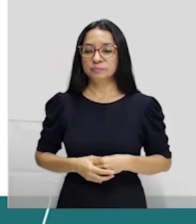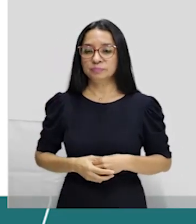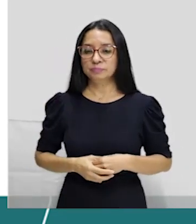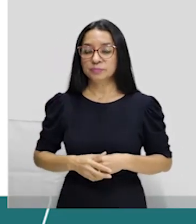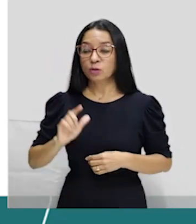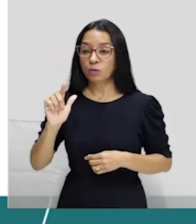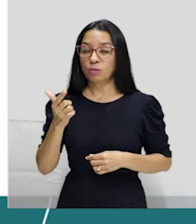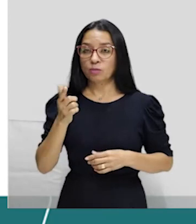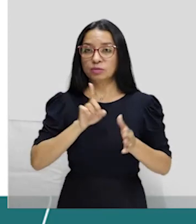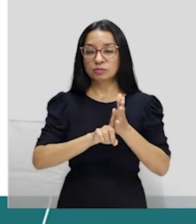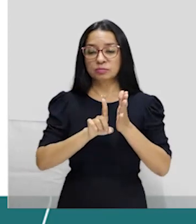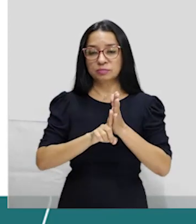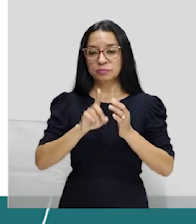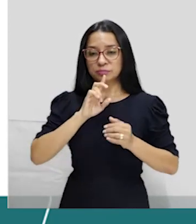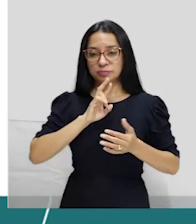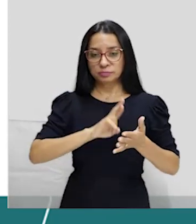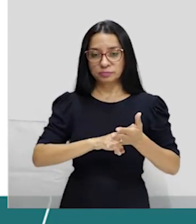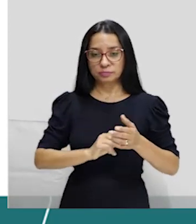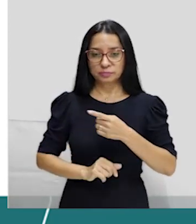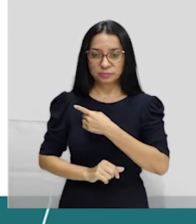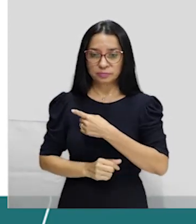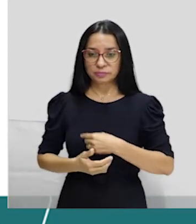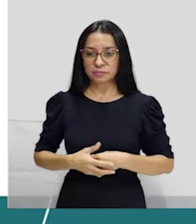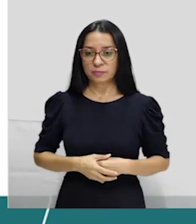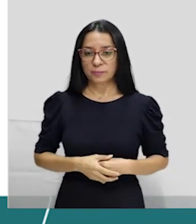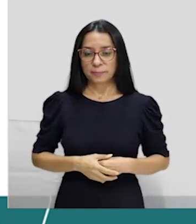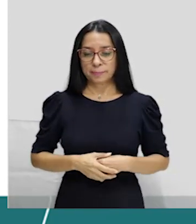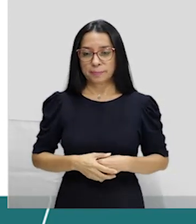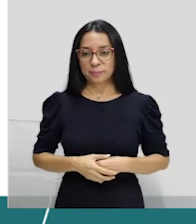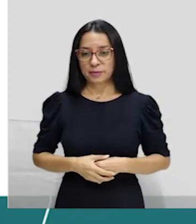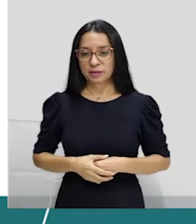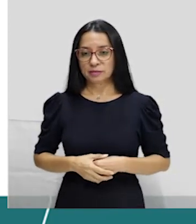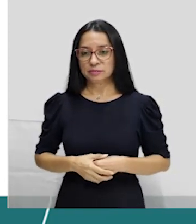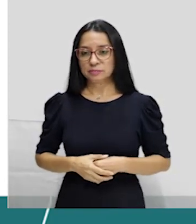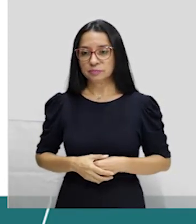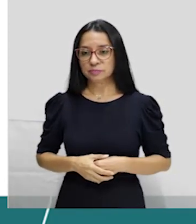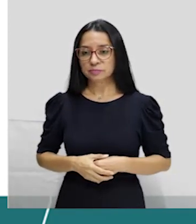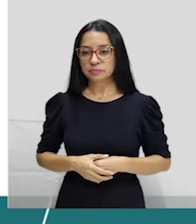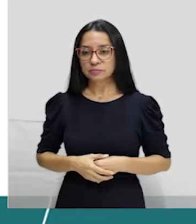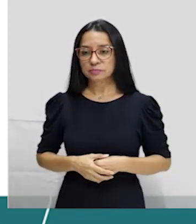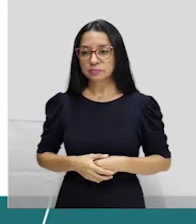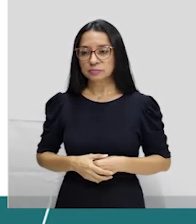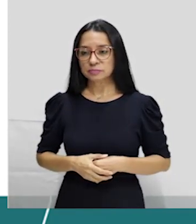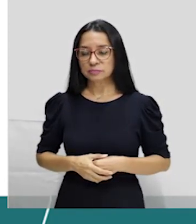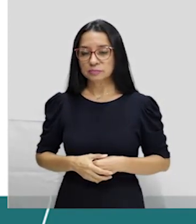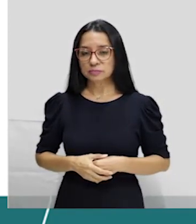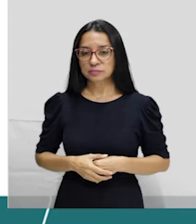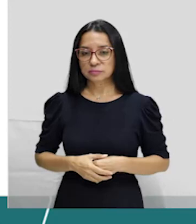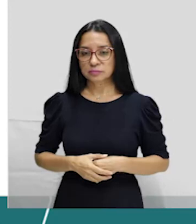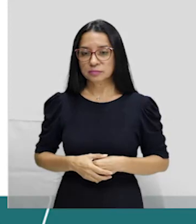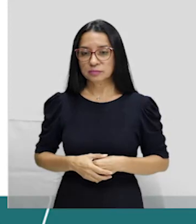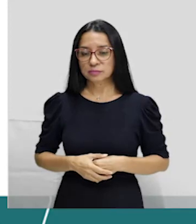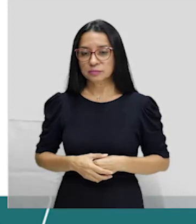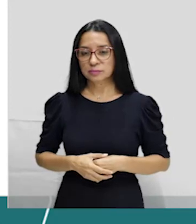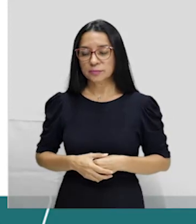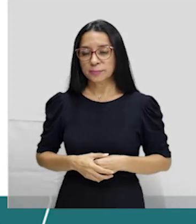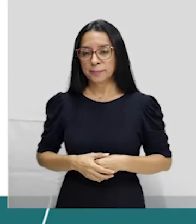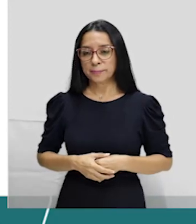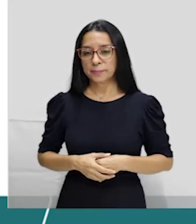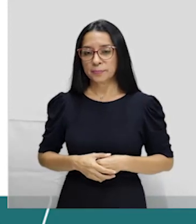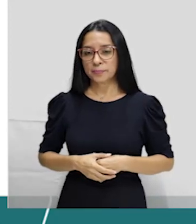questão para a gente responder. Vamos lá, para fechar com chave de ouro. Olha o que a questão te diz. Questão da